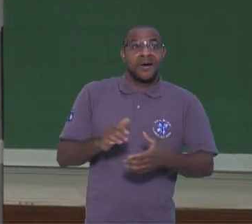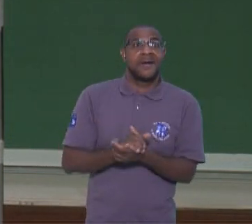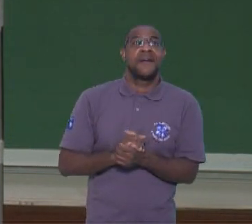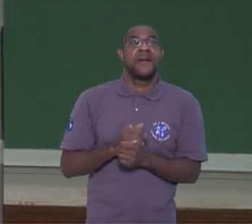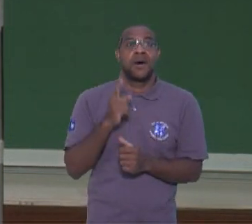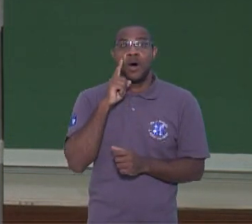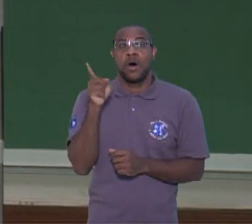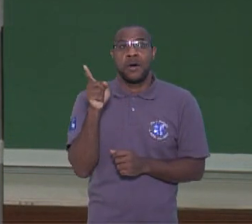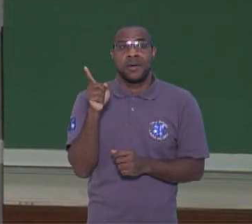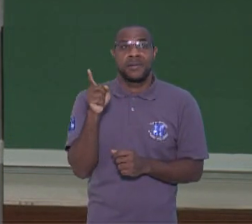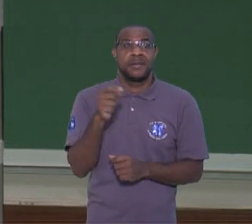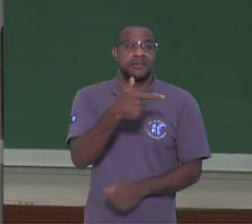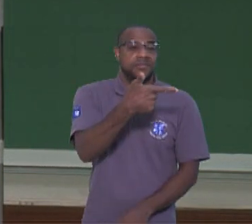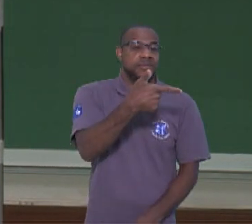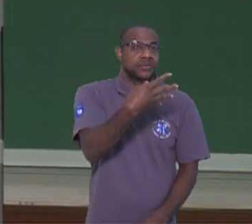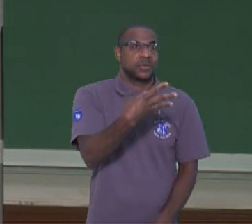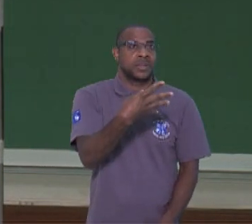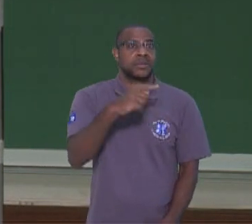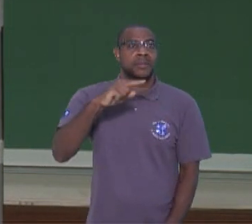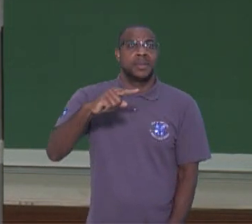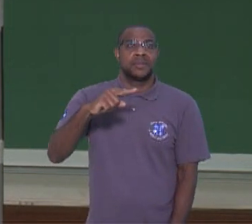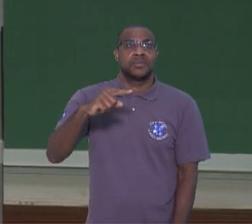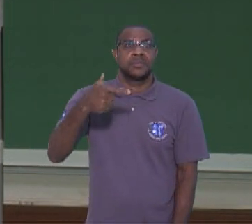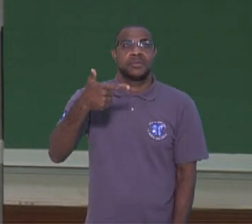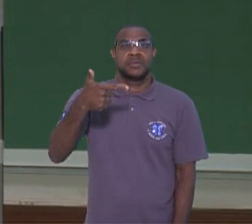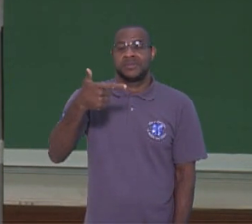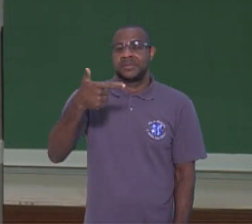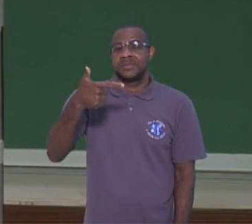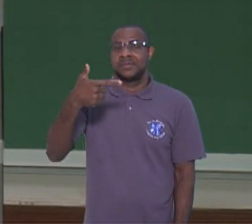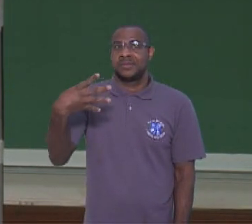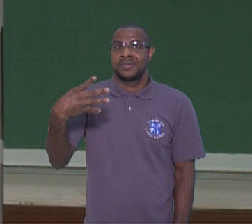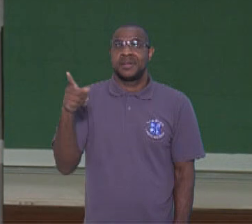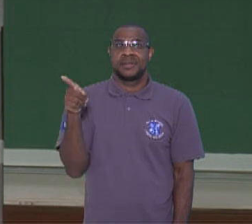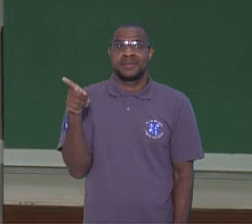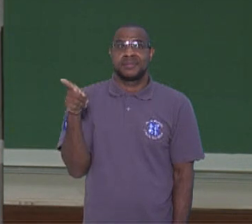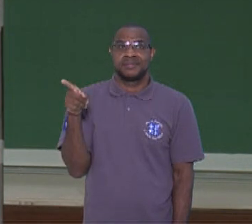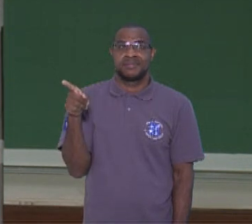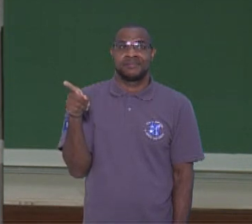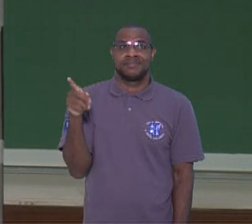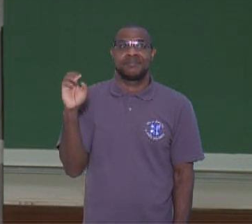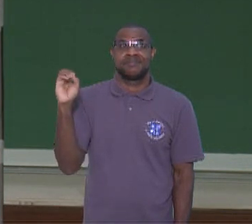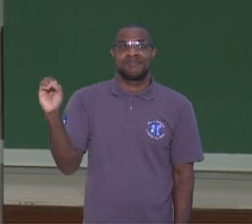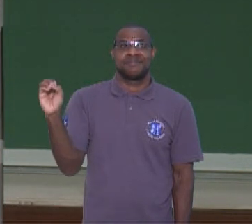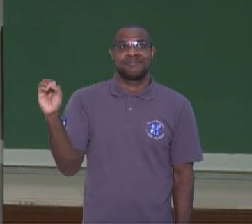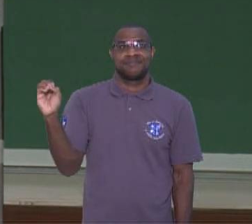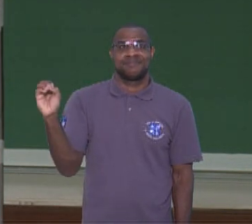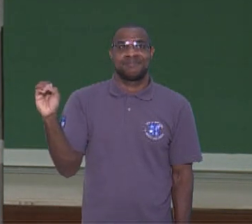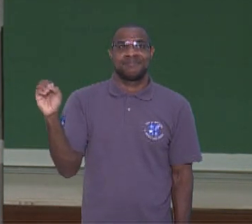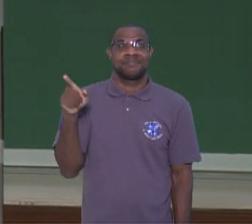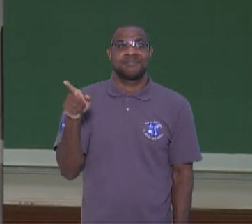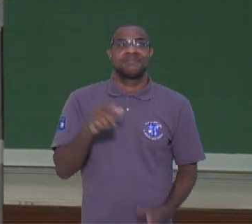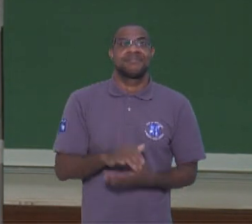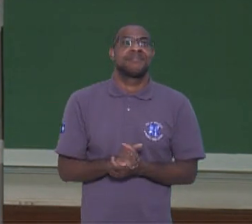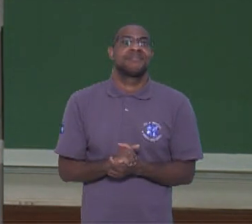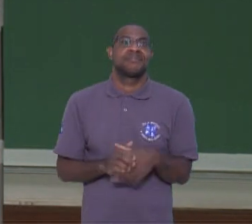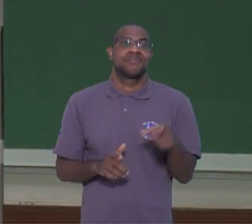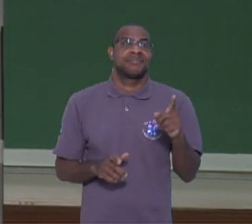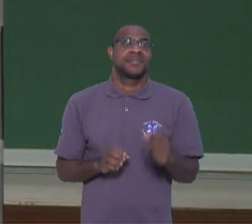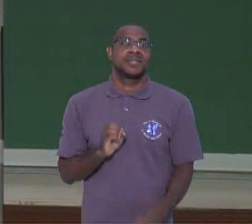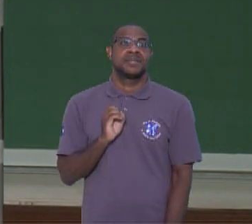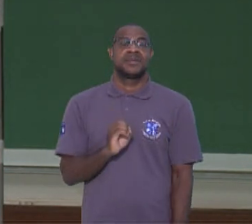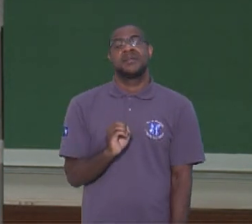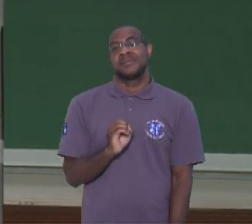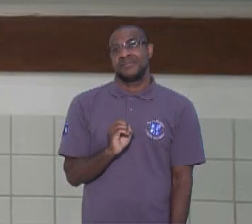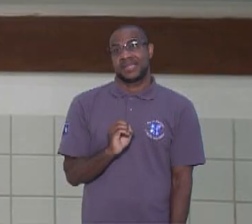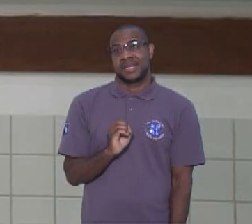positivo, negativo soma com negativo. No nosso caso, só temos dois positivos, que é o 24. Menos 24, deu o